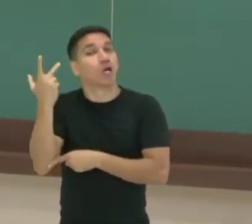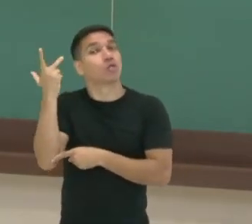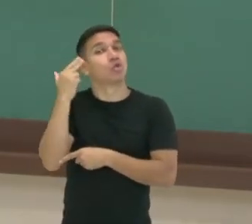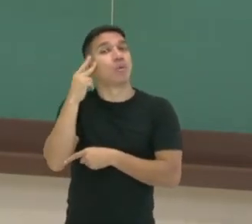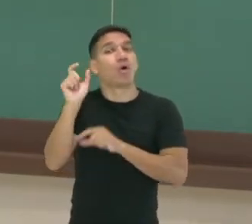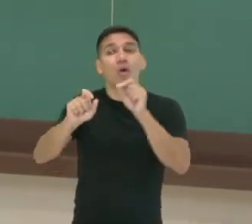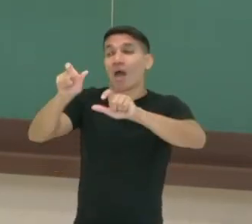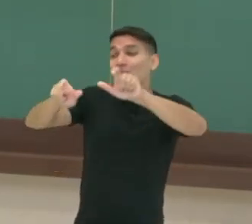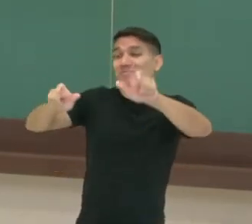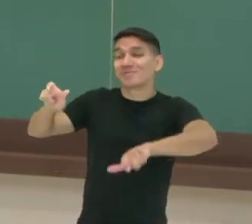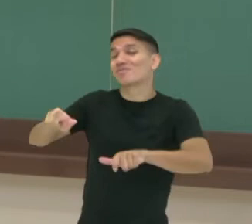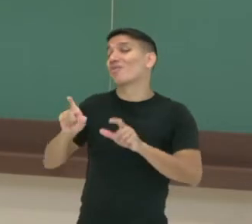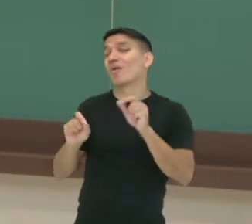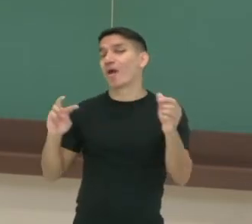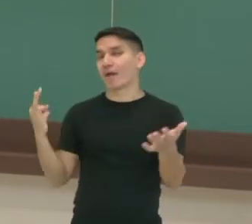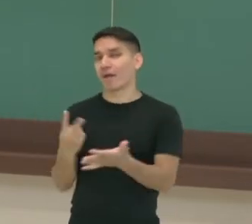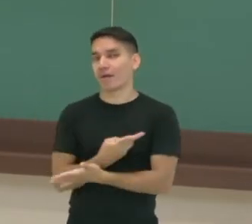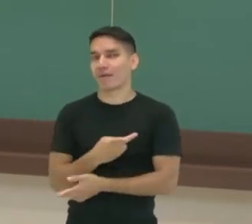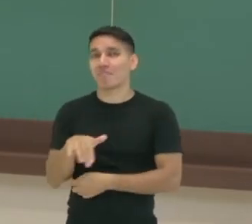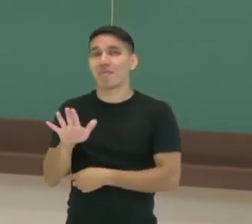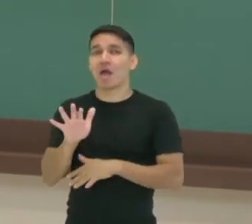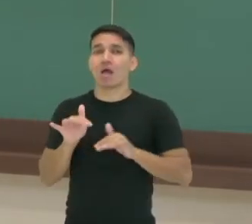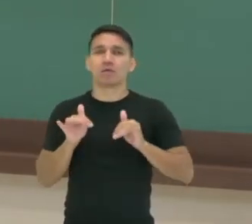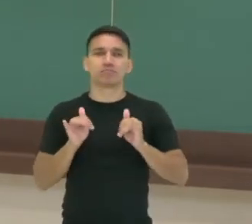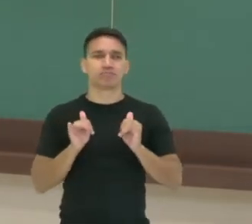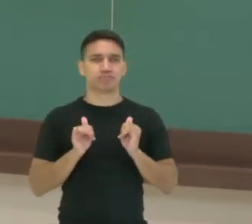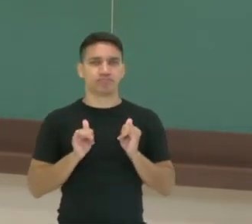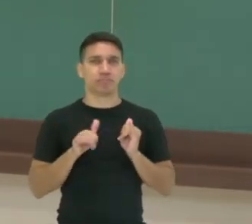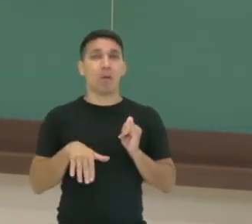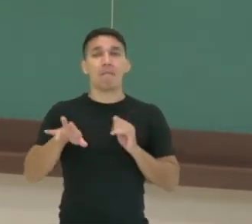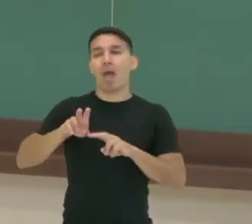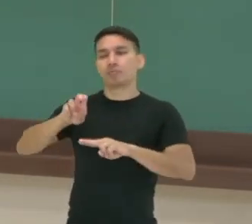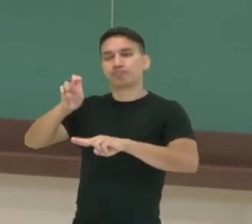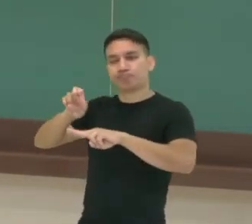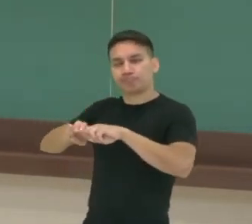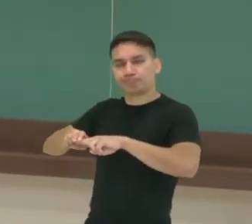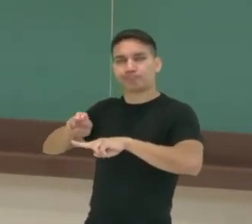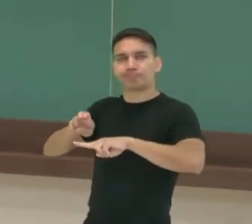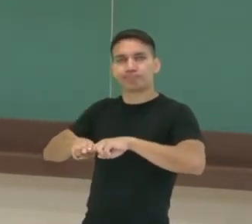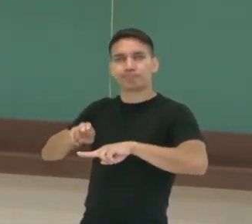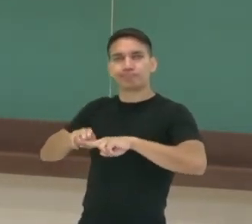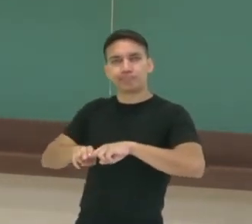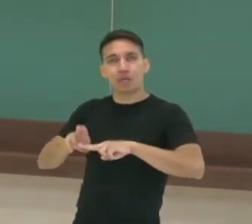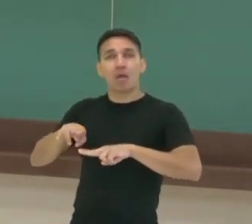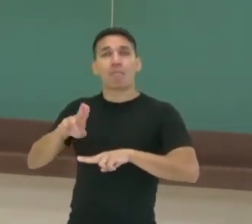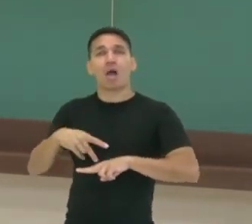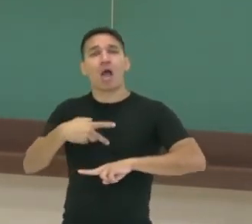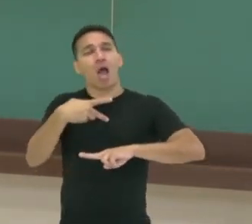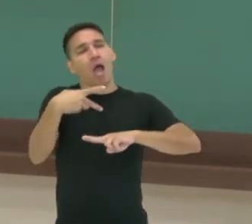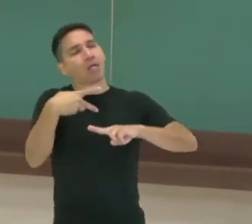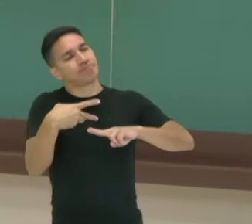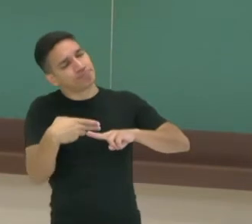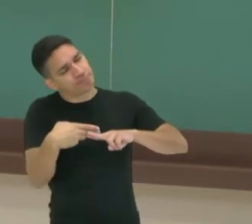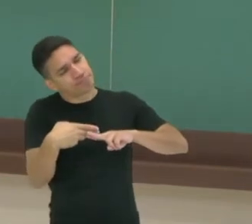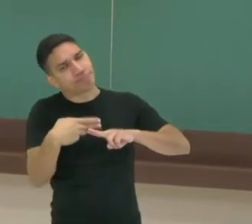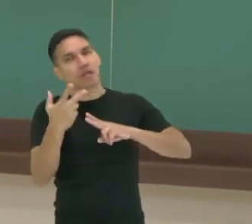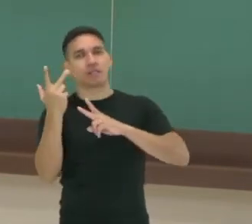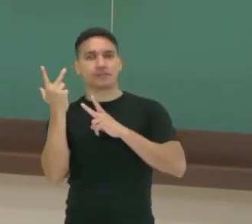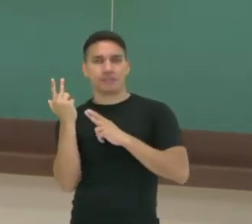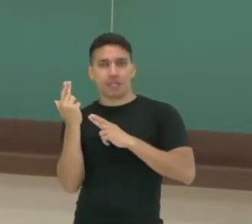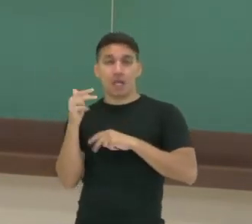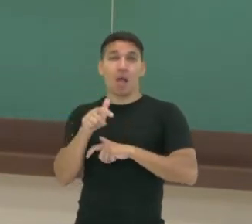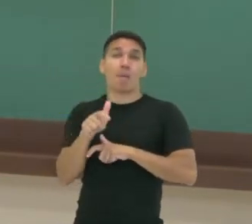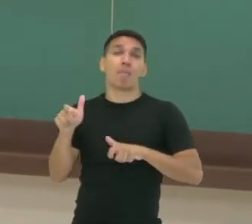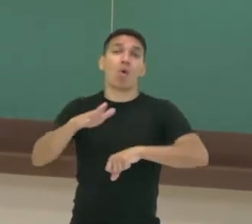um pouquinho mais quietinhas, mais sentadinhas, mais deitadinhas. A maior parte do